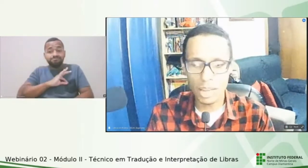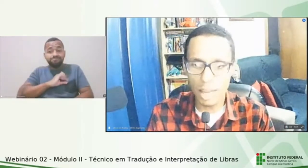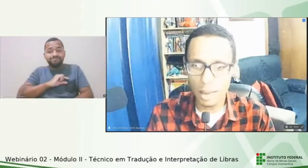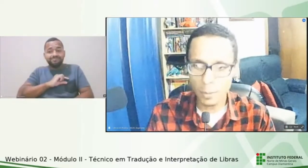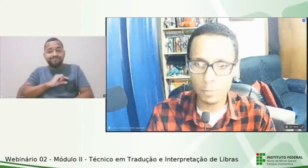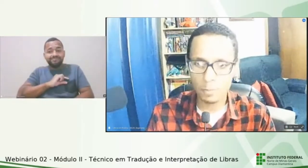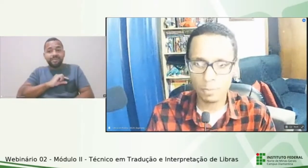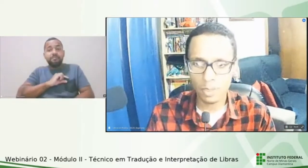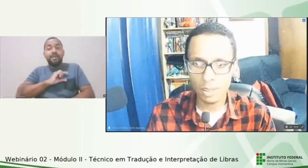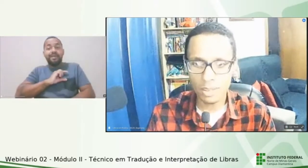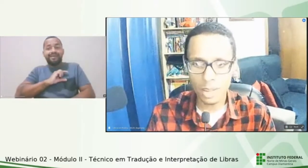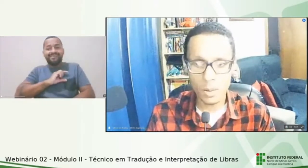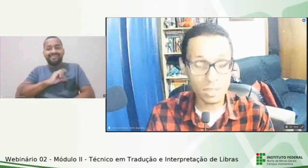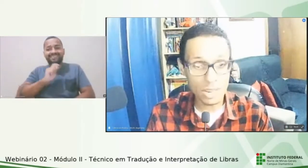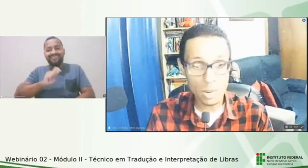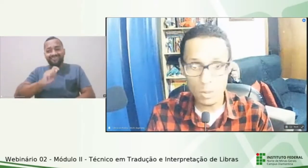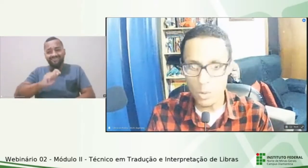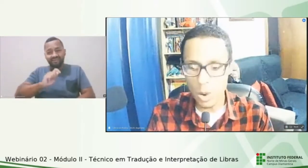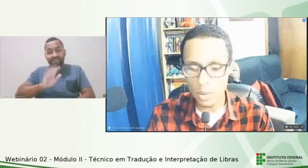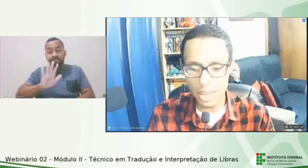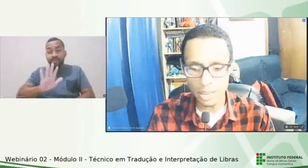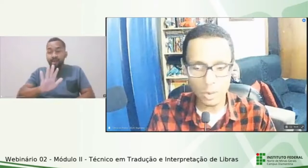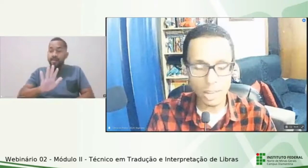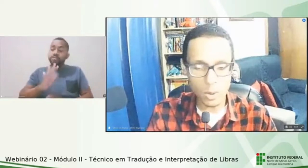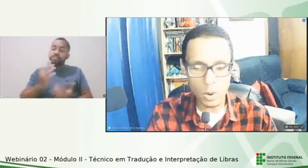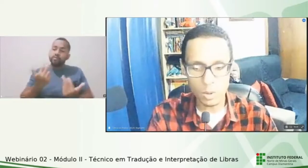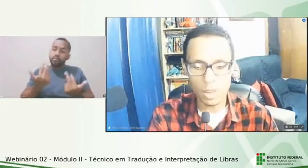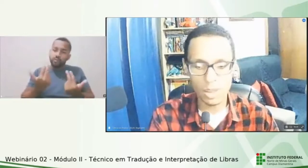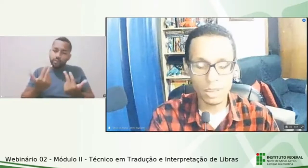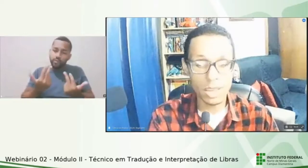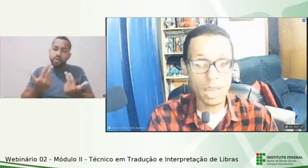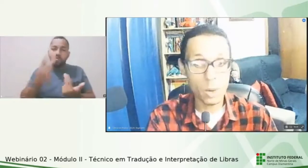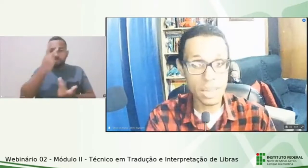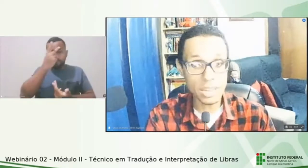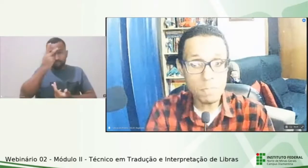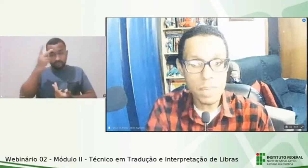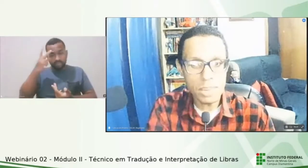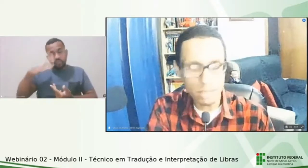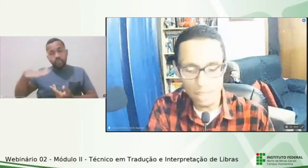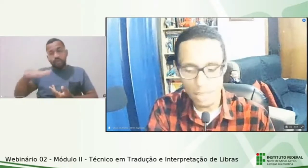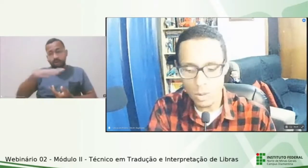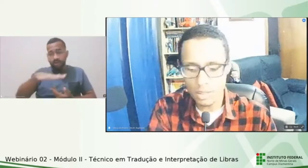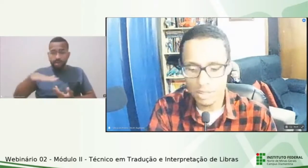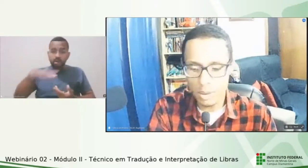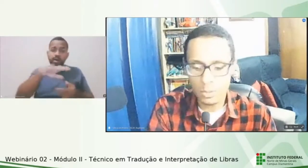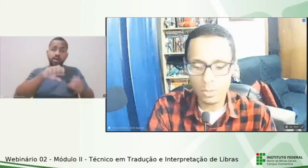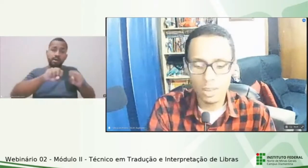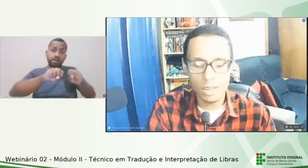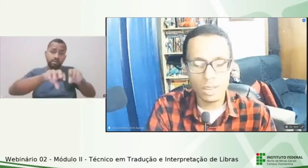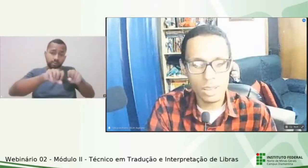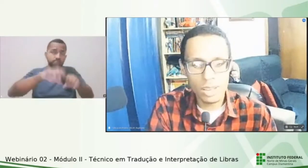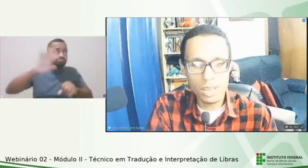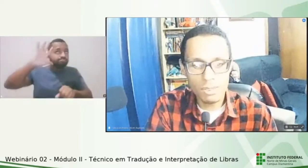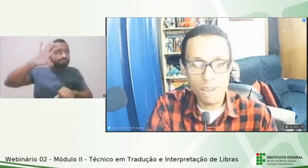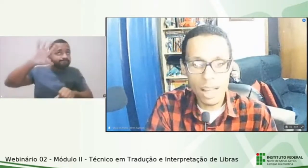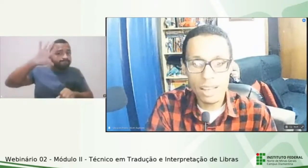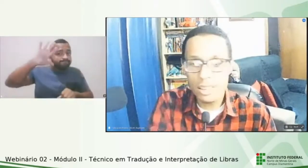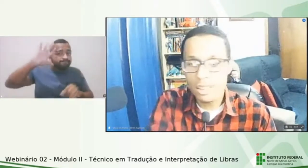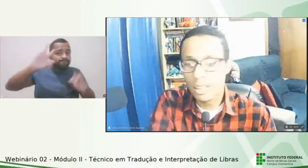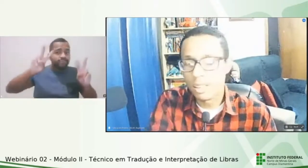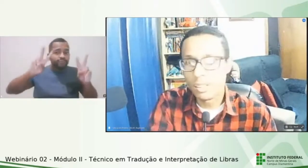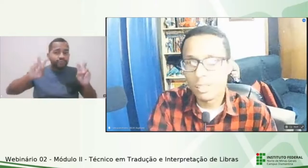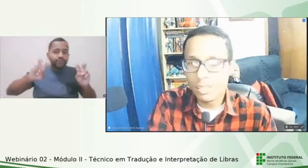seu salário. Então, assim como qualquer educador que realmente pensa na educação e que